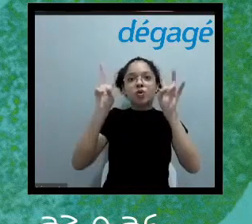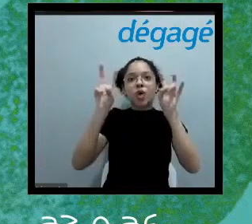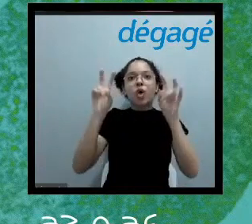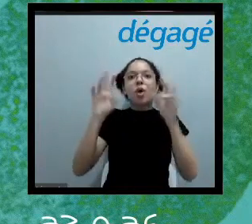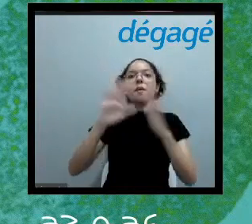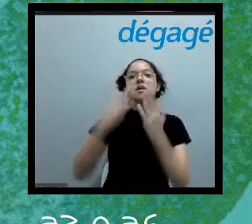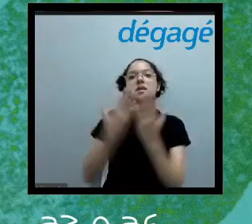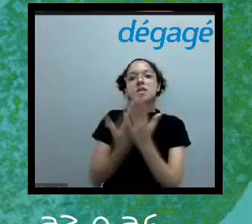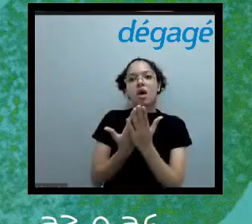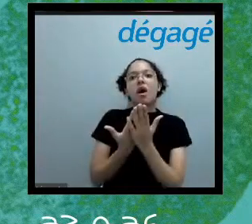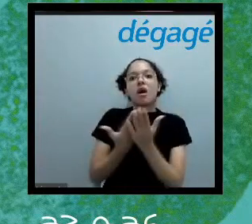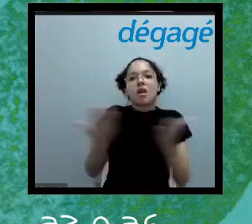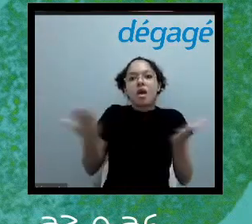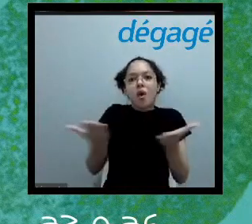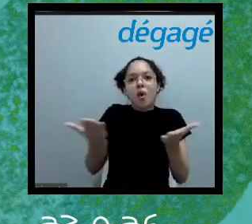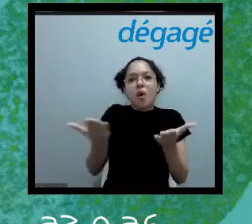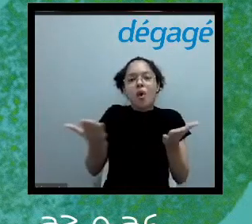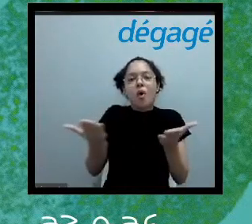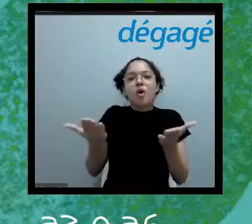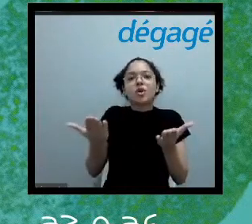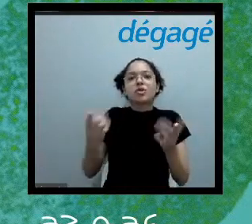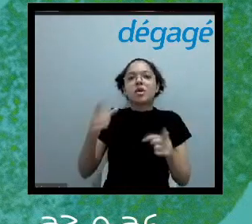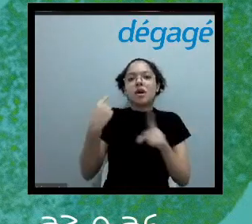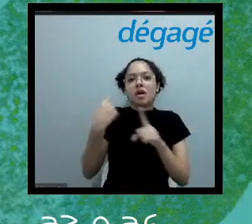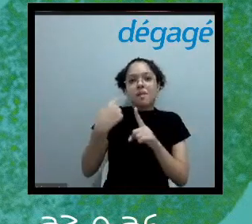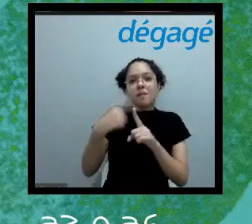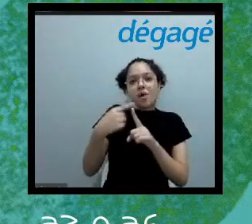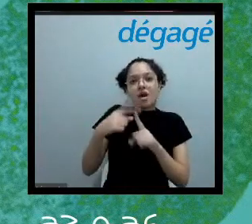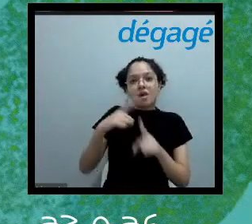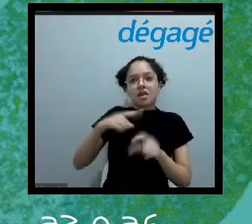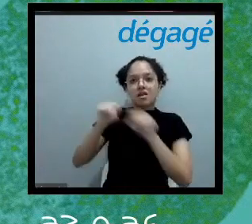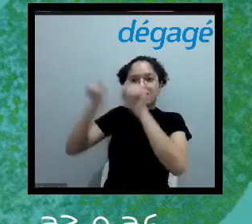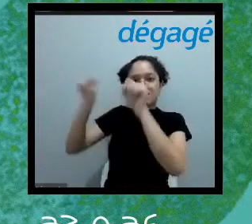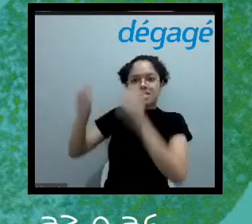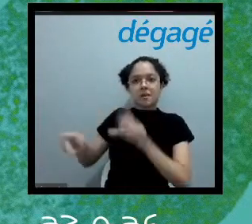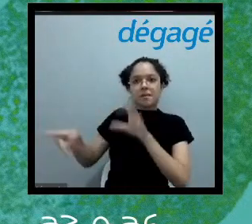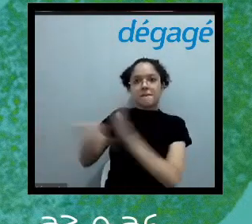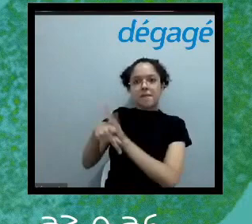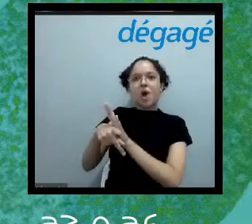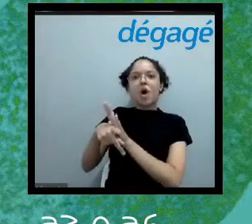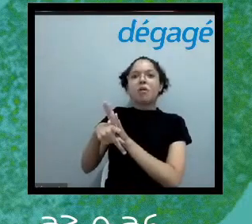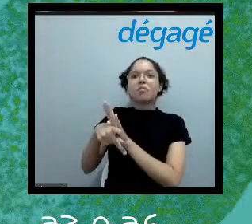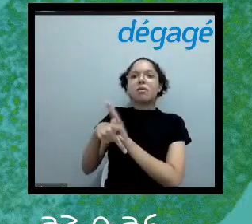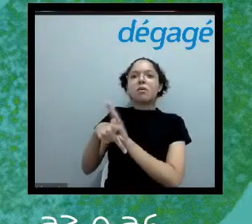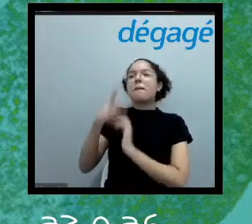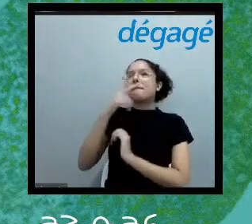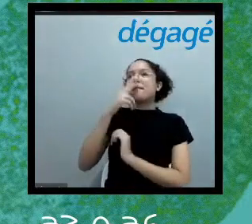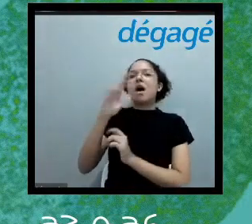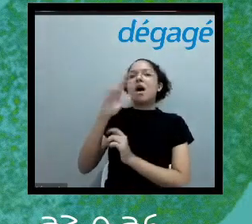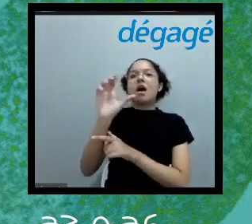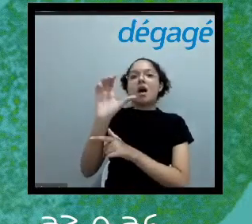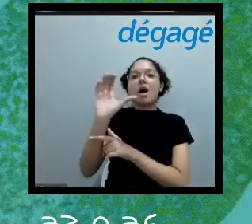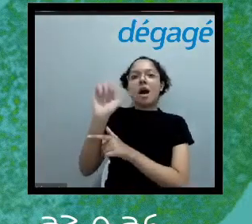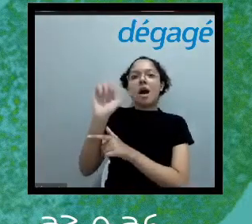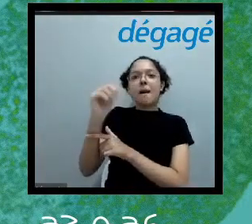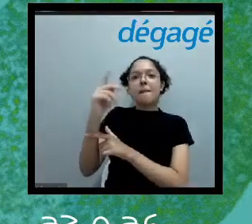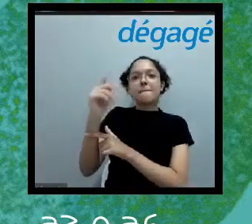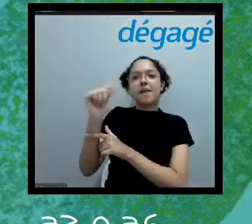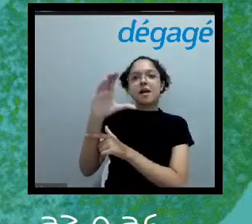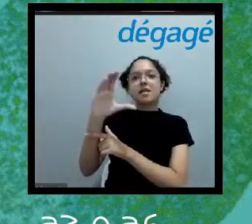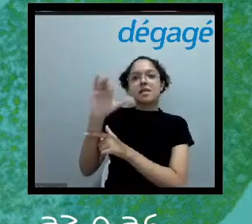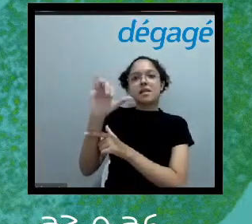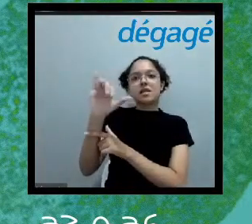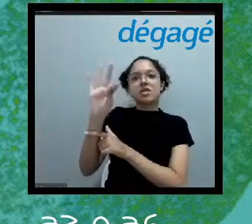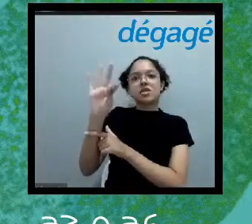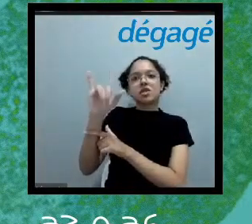sistema capacitista, né? Que cataloga níveis de habilidade ou de humanidade, né? Desse lugar do autismo,